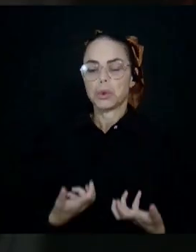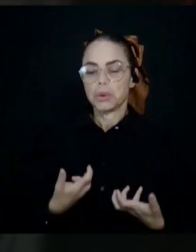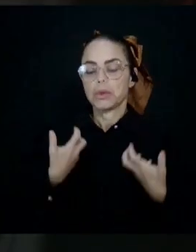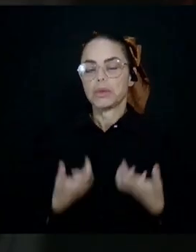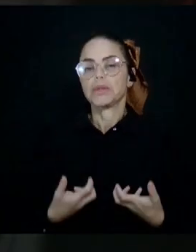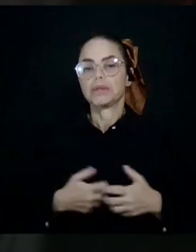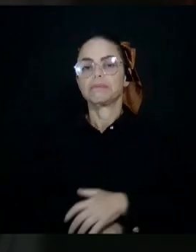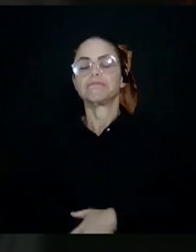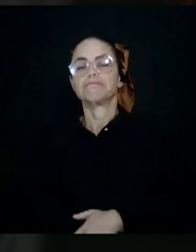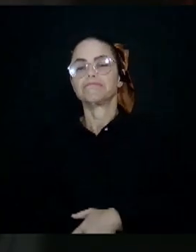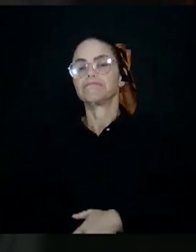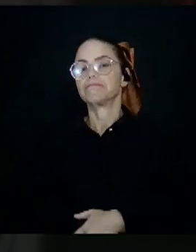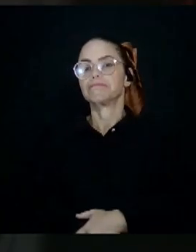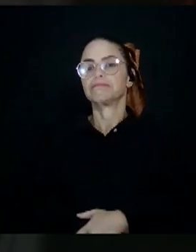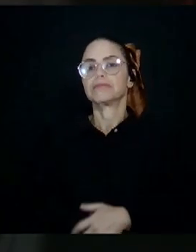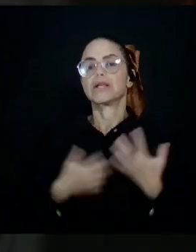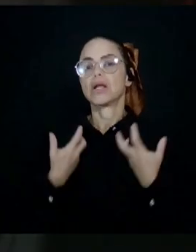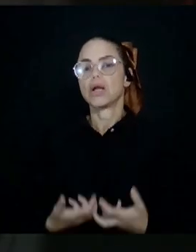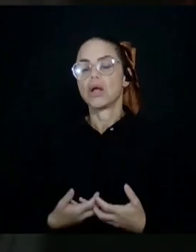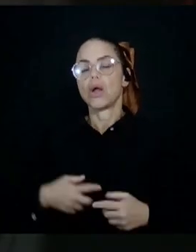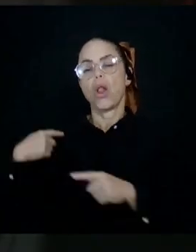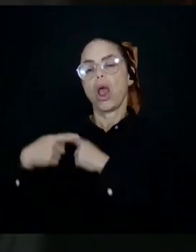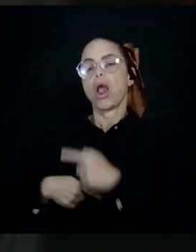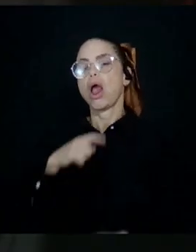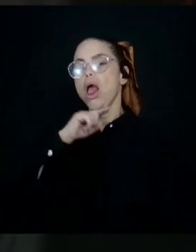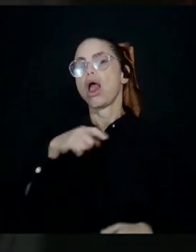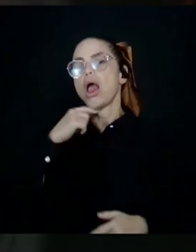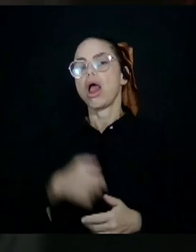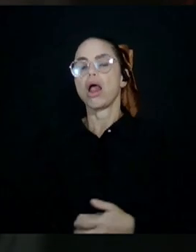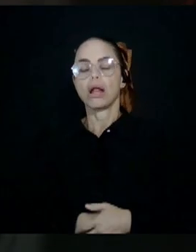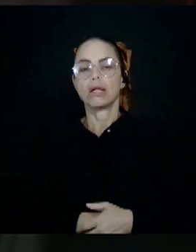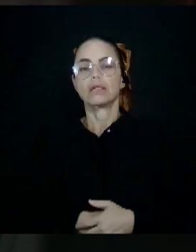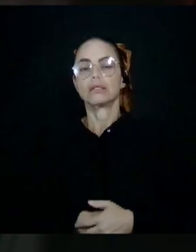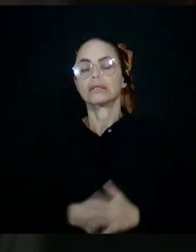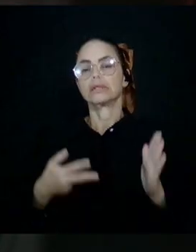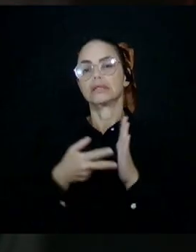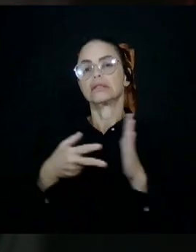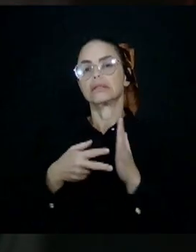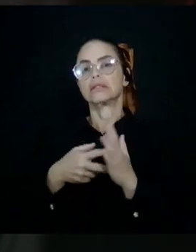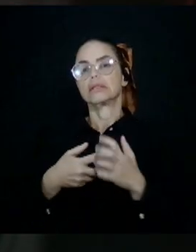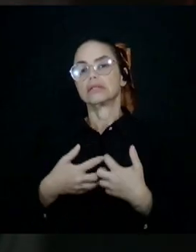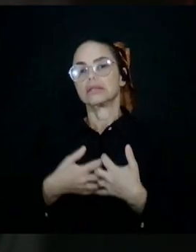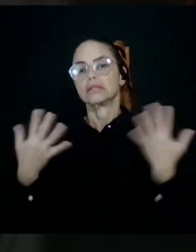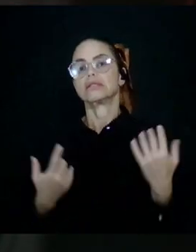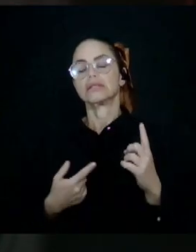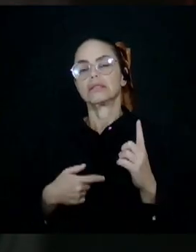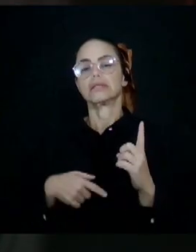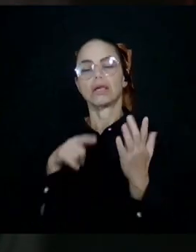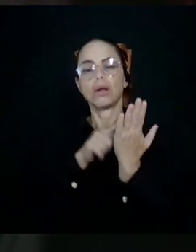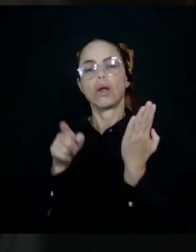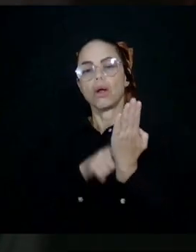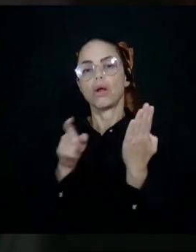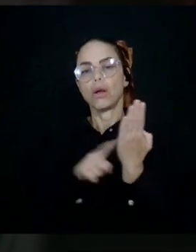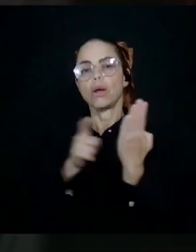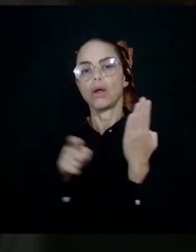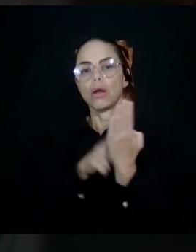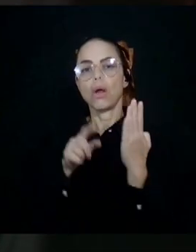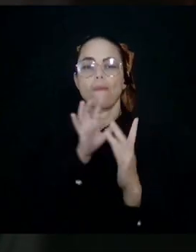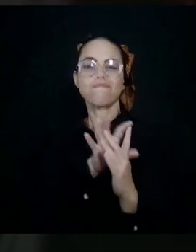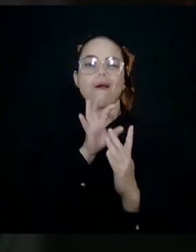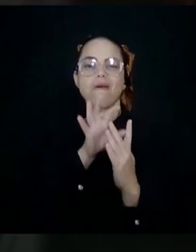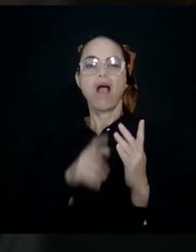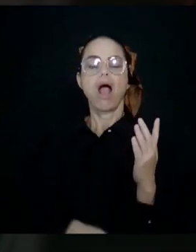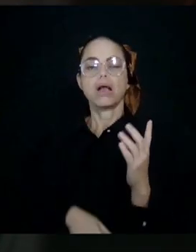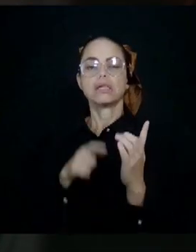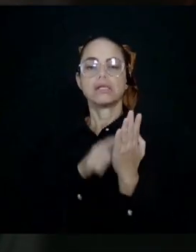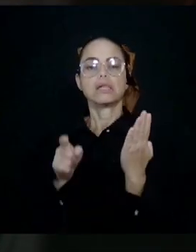de uma geração que não consegue se desconectar. Como que o excesso de telas e a pressão por estímulos constantes estão